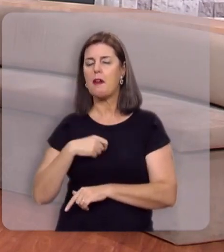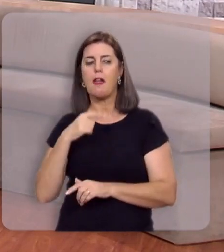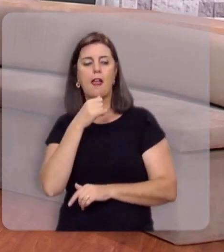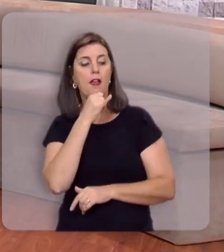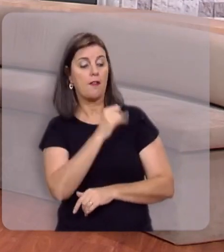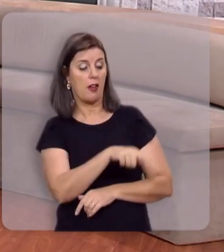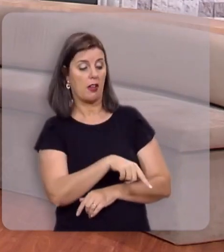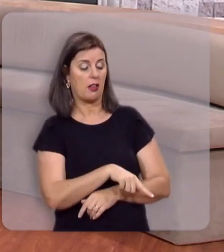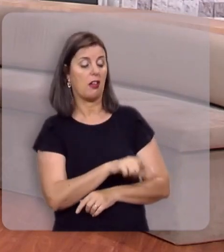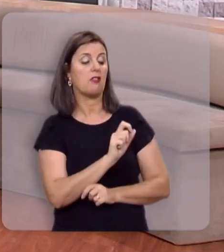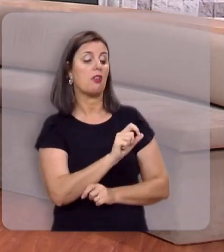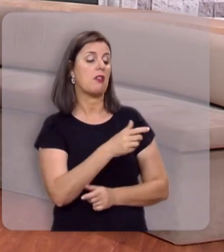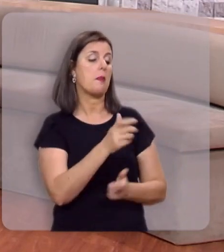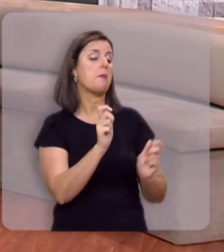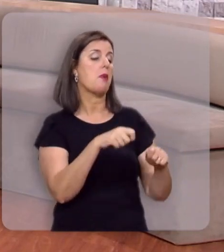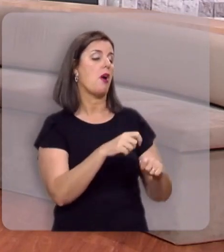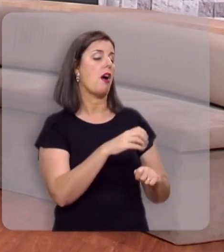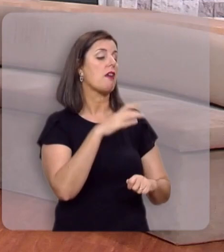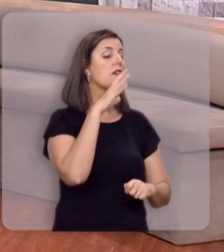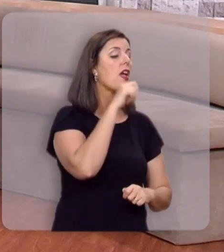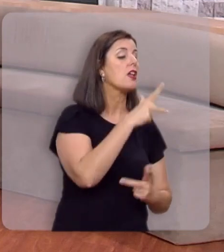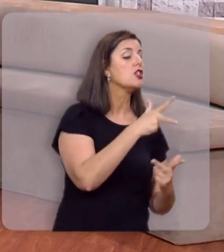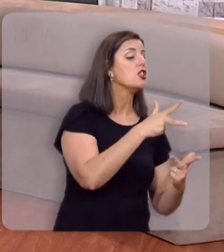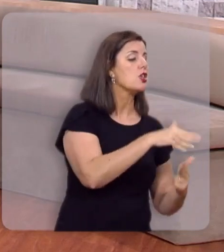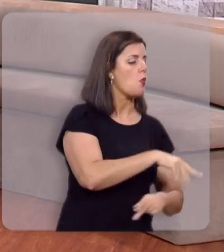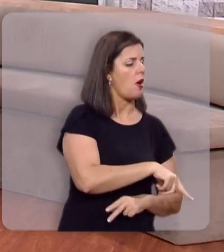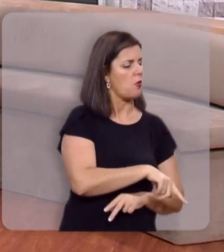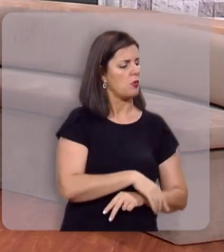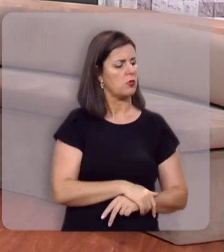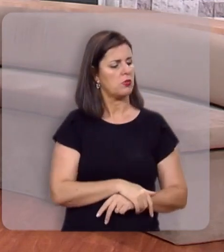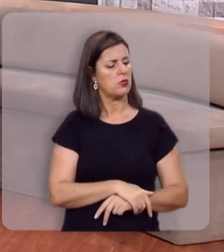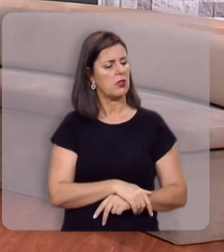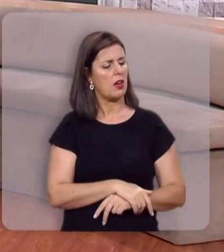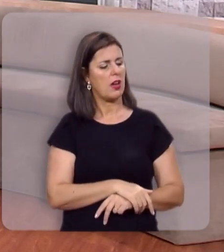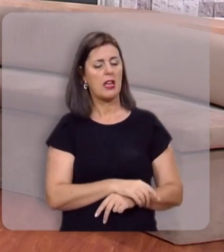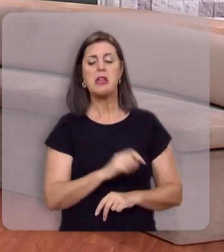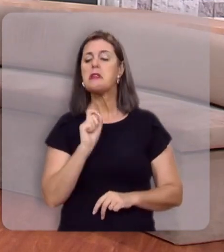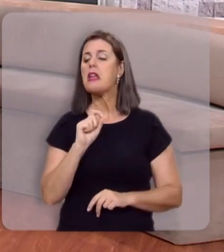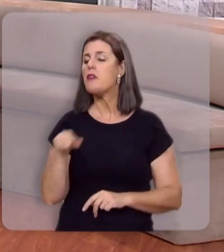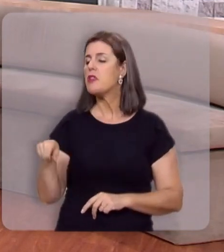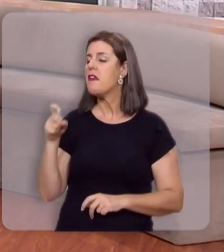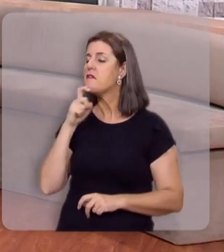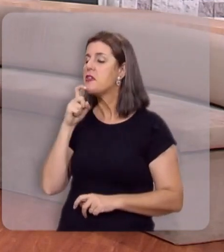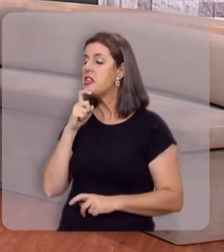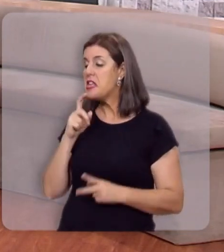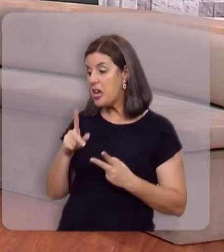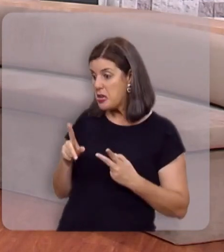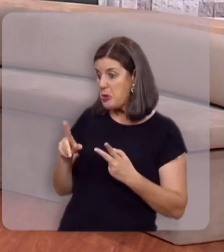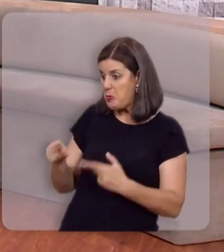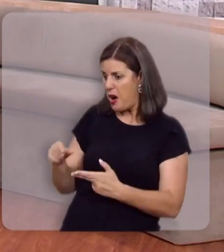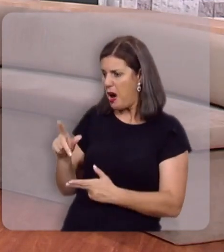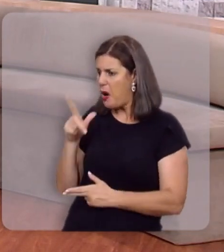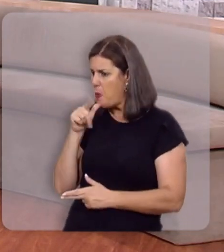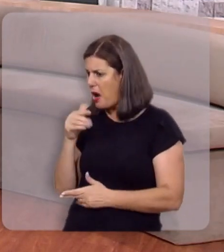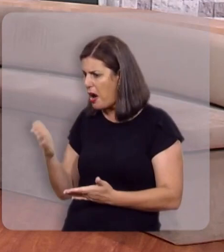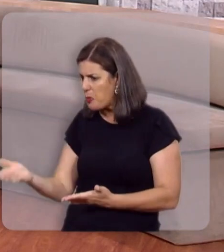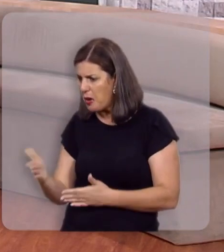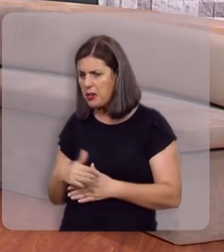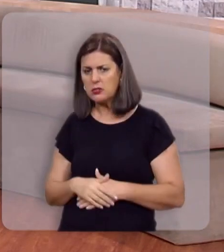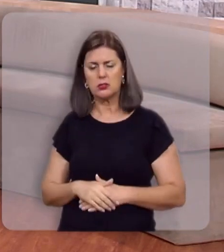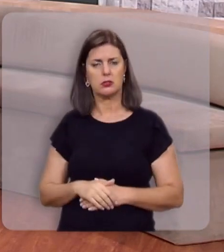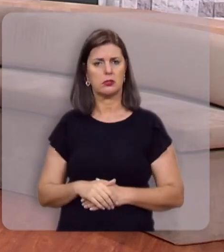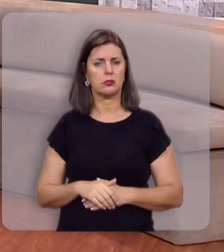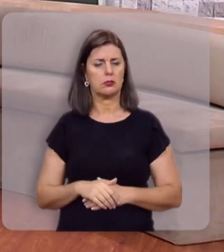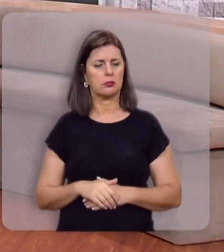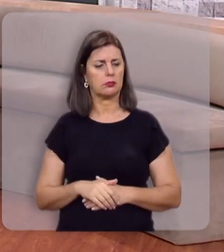igreja: quem dera tu fosses quente como as águas de Hierápolis, quem dera tu fosses fria como as